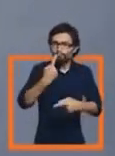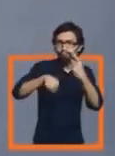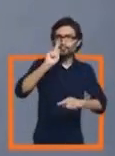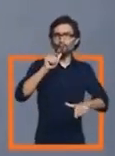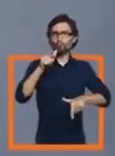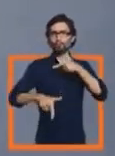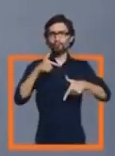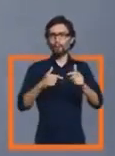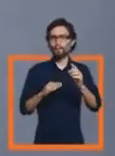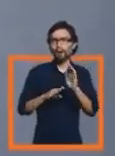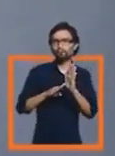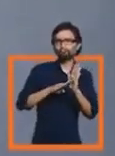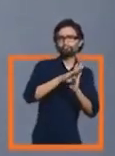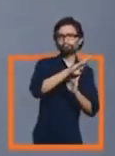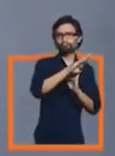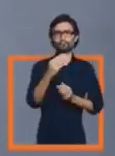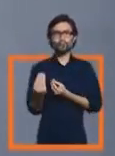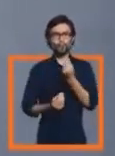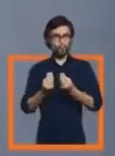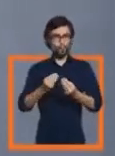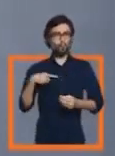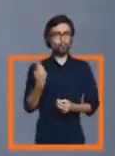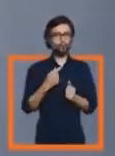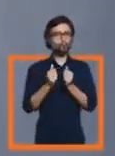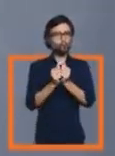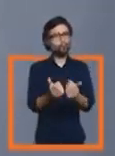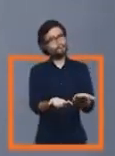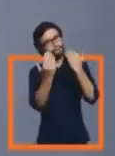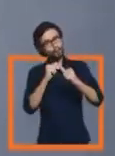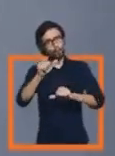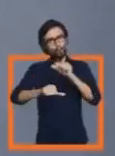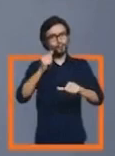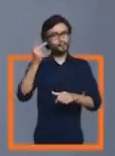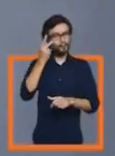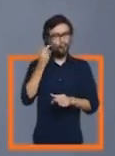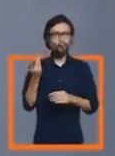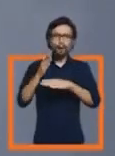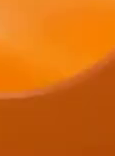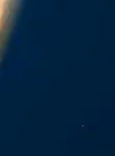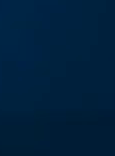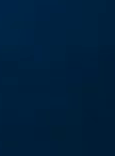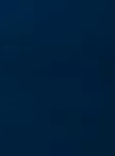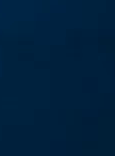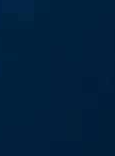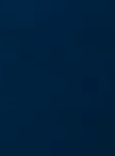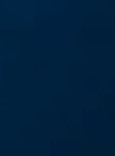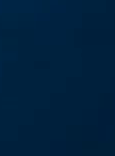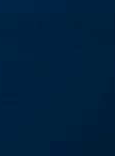crise, recuperar emprego e crescer. Vamos juntos mudar São Paulo e ajudar o Brasil.